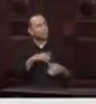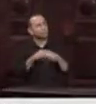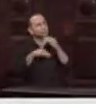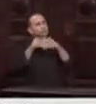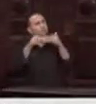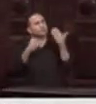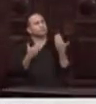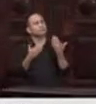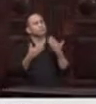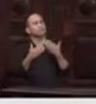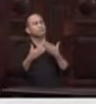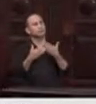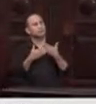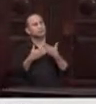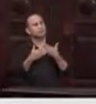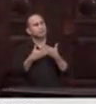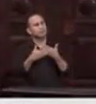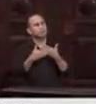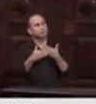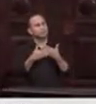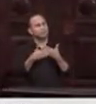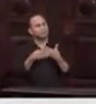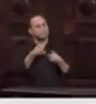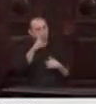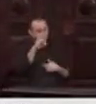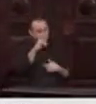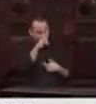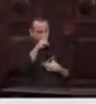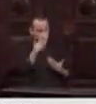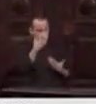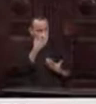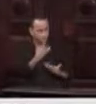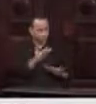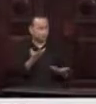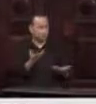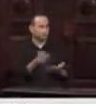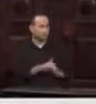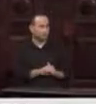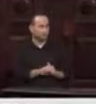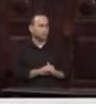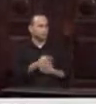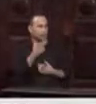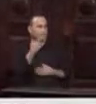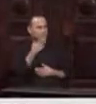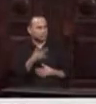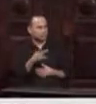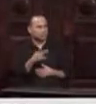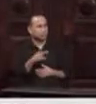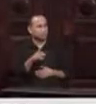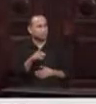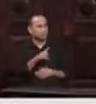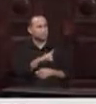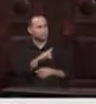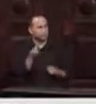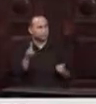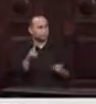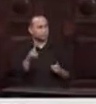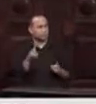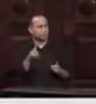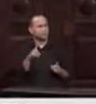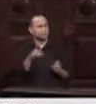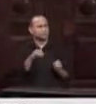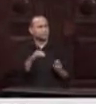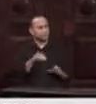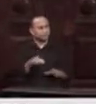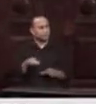produzindo efeitos colaterais gravíssimos. No caso de hoje, quero ressaltar, deputado Tio Carlos, e concluo, a negação objetiva do direito à